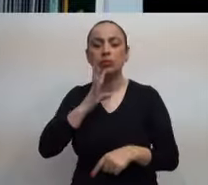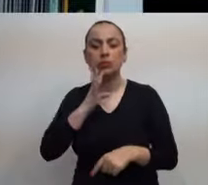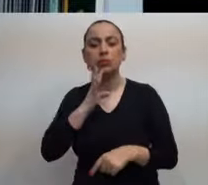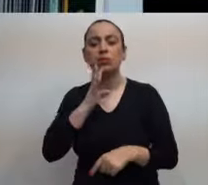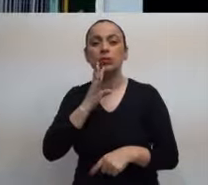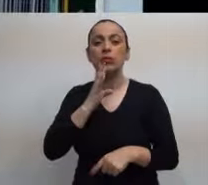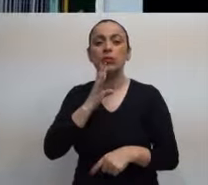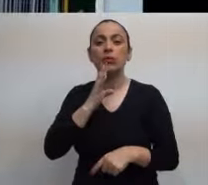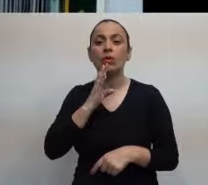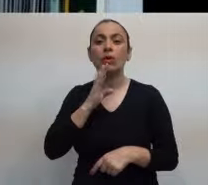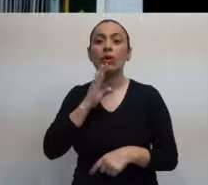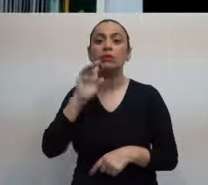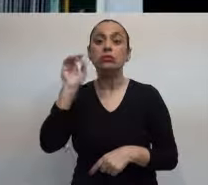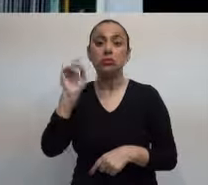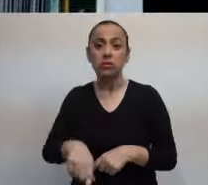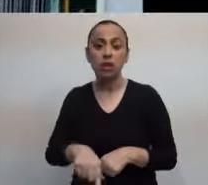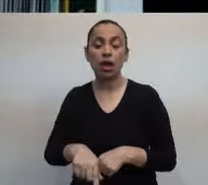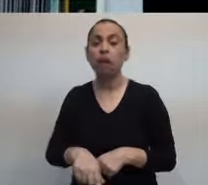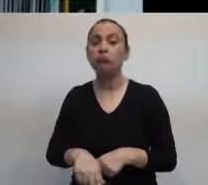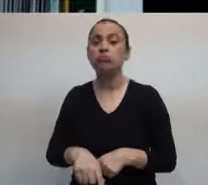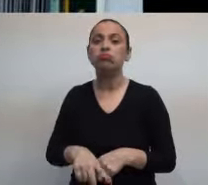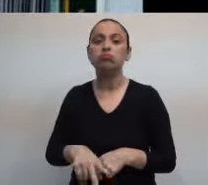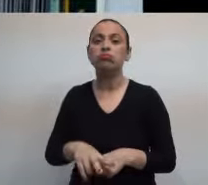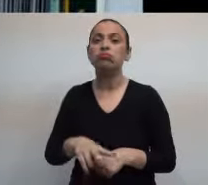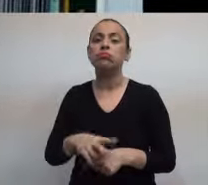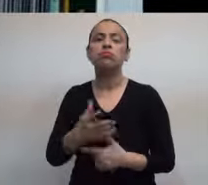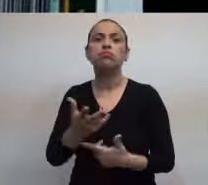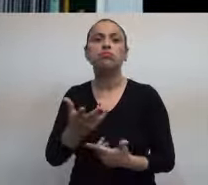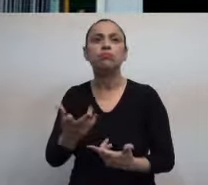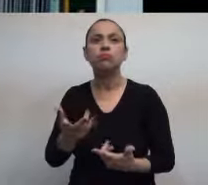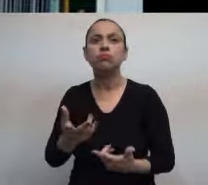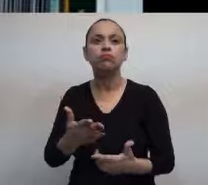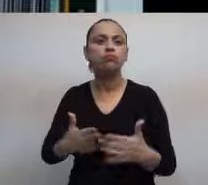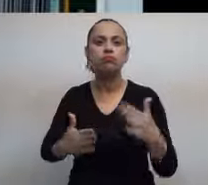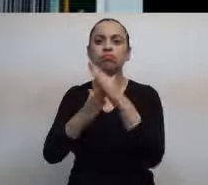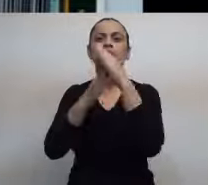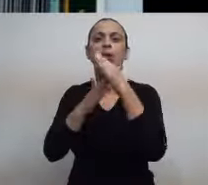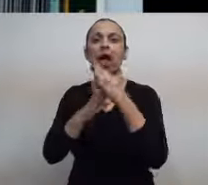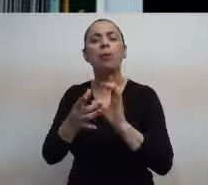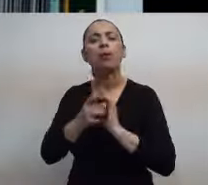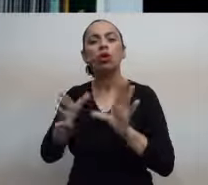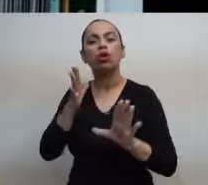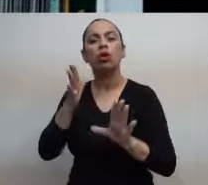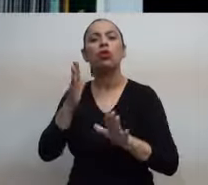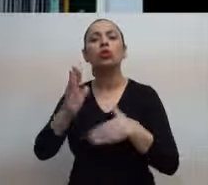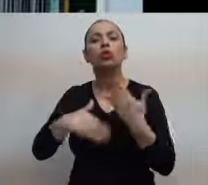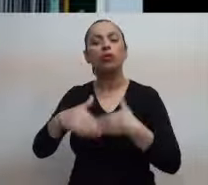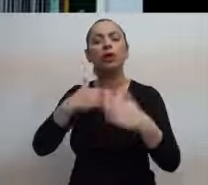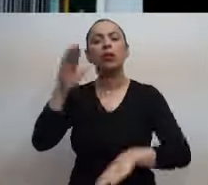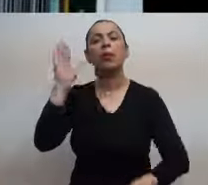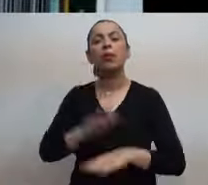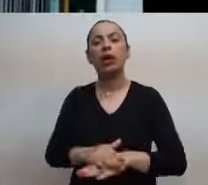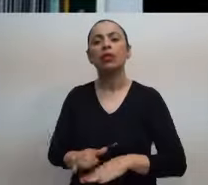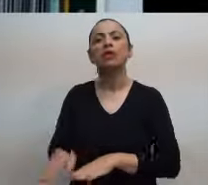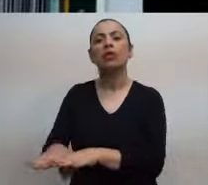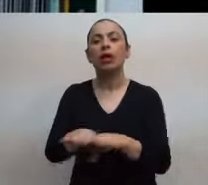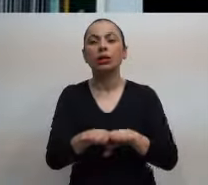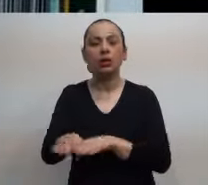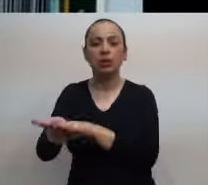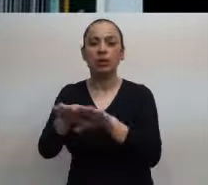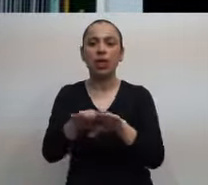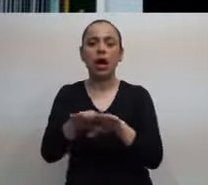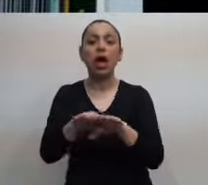seriam inexoráveis, que permitiria um desenvolvimento mais igualitário e de